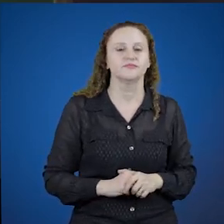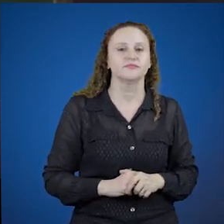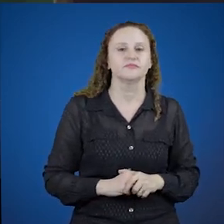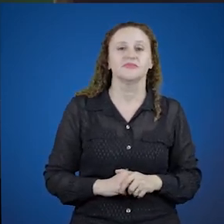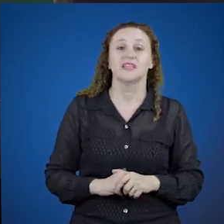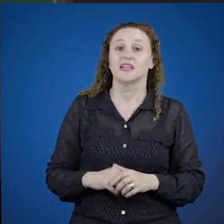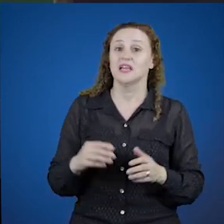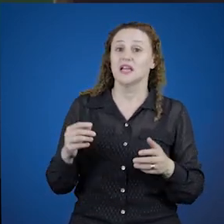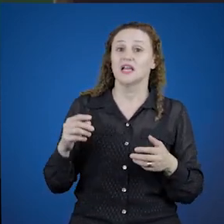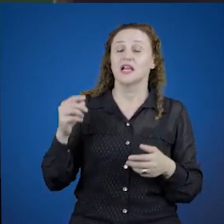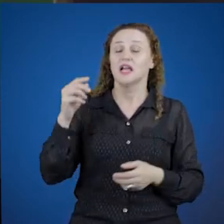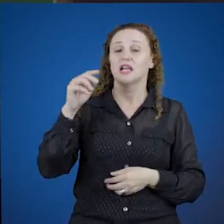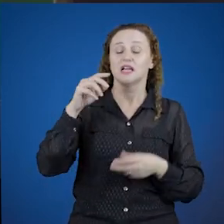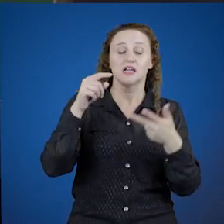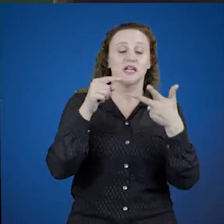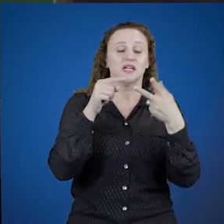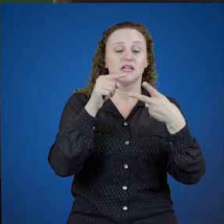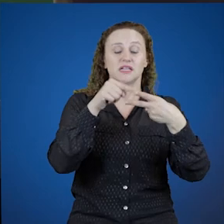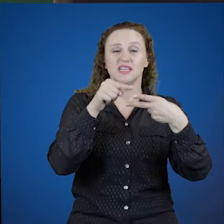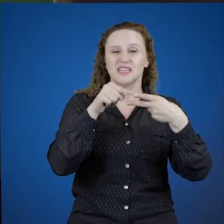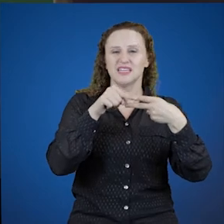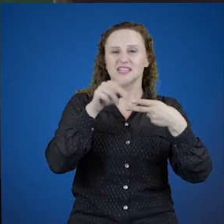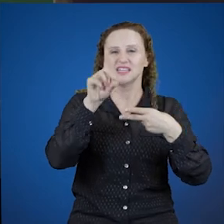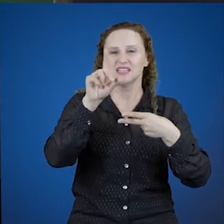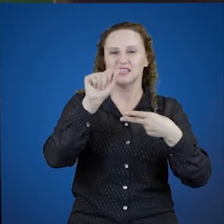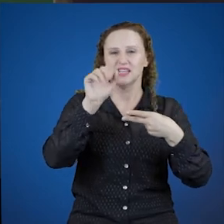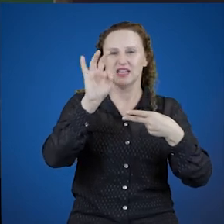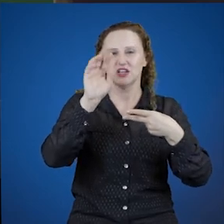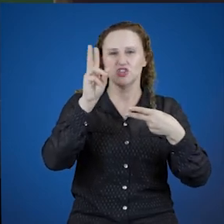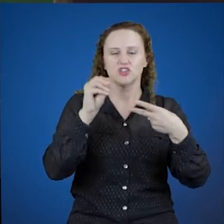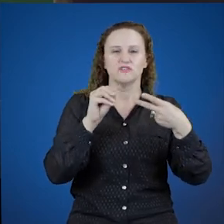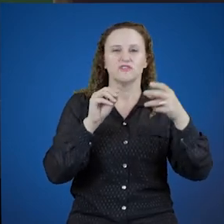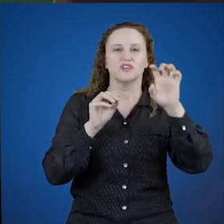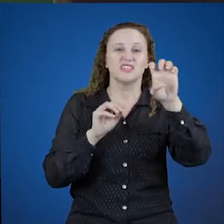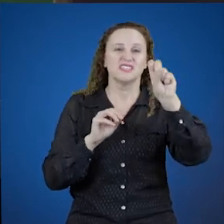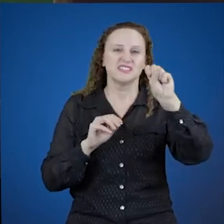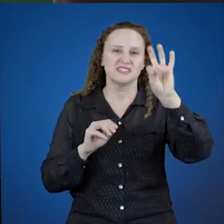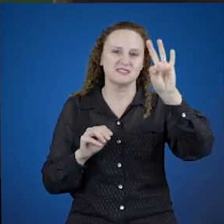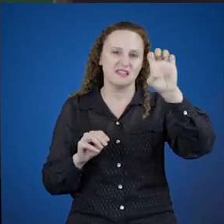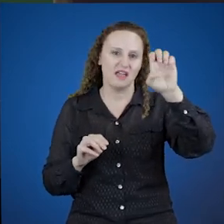e no dativo plural estelles